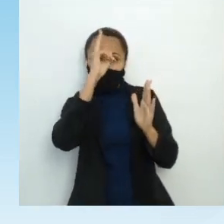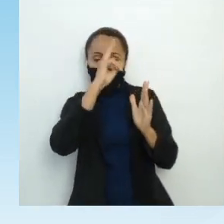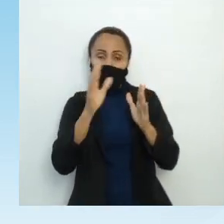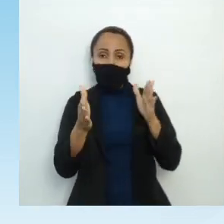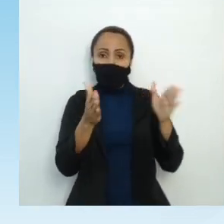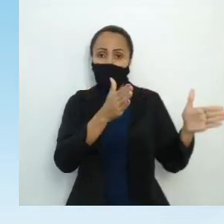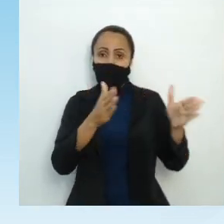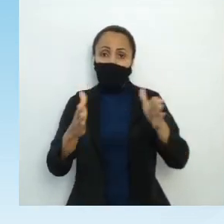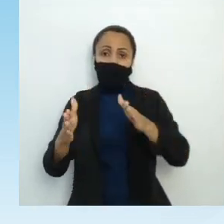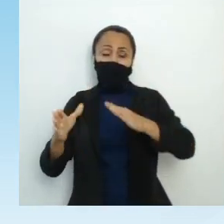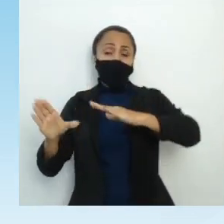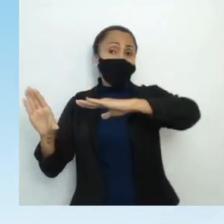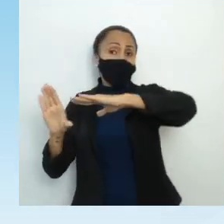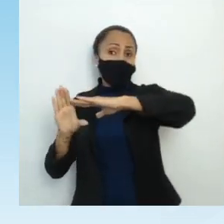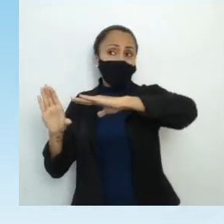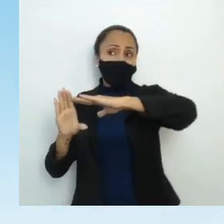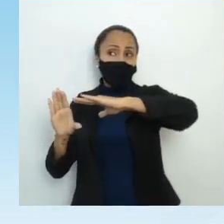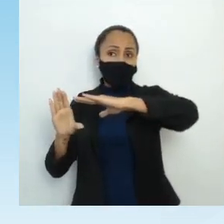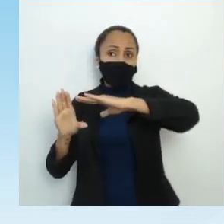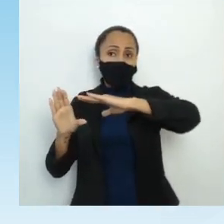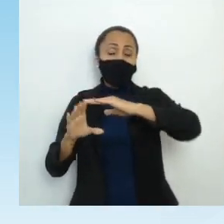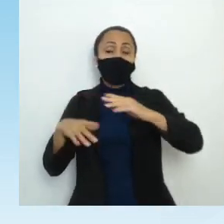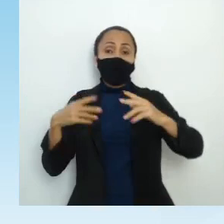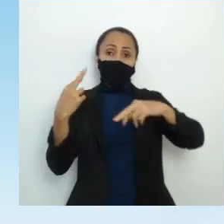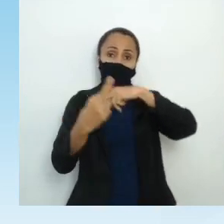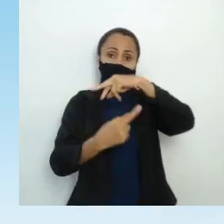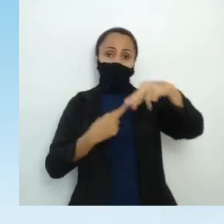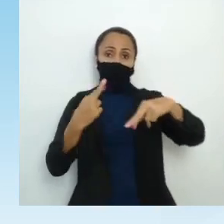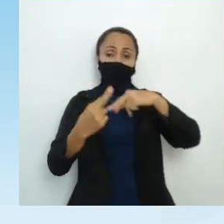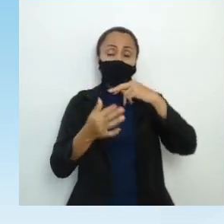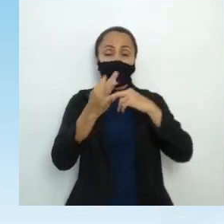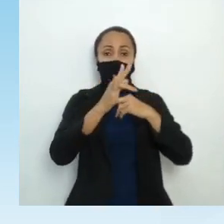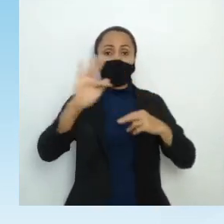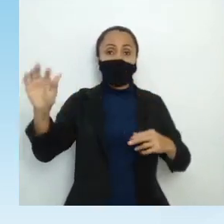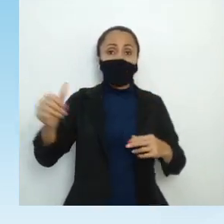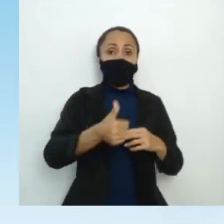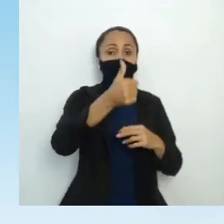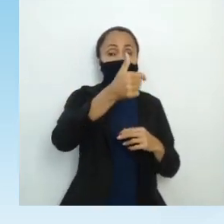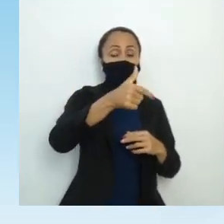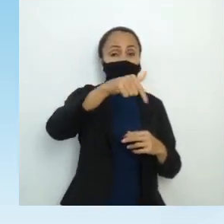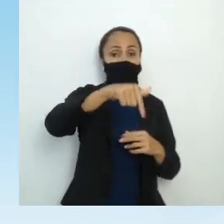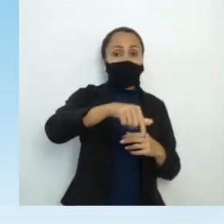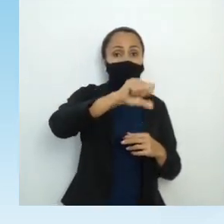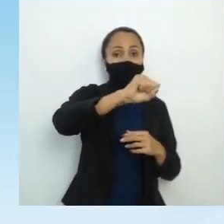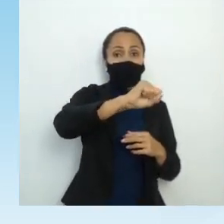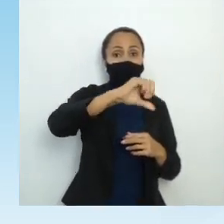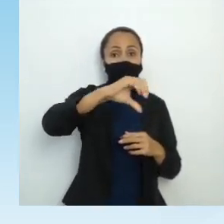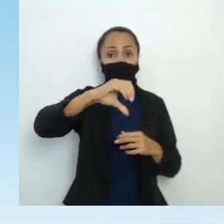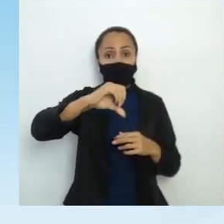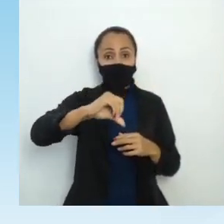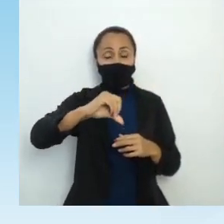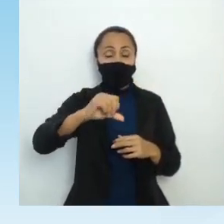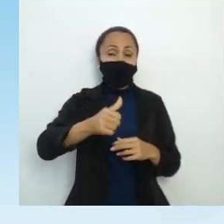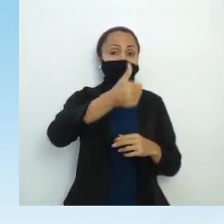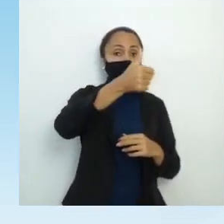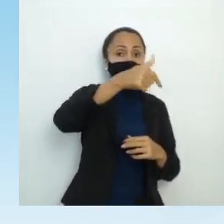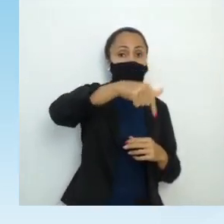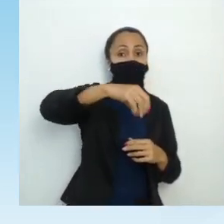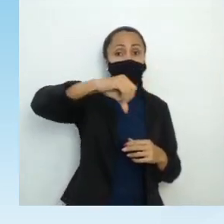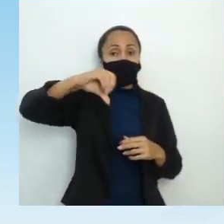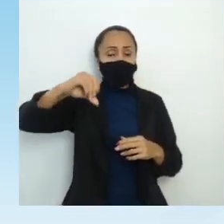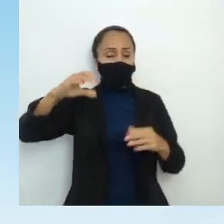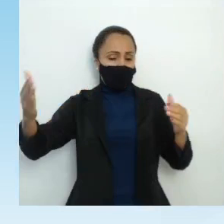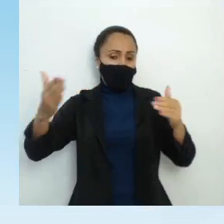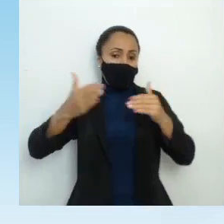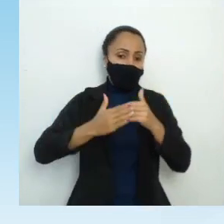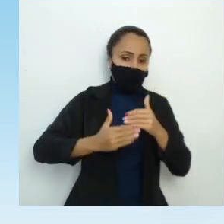contemporânea. Não é à toa que a partir da Revolução Francesa, 1789 a 1799, há início aqui a